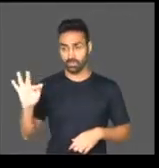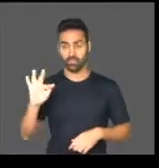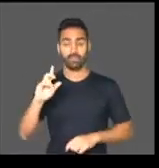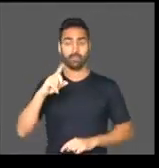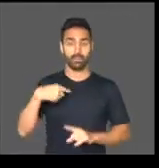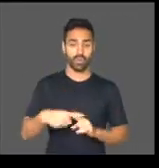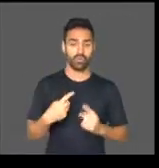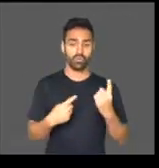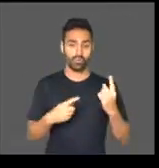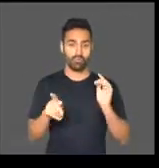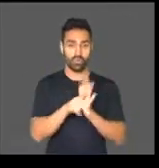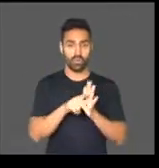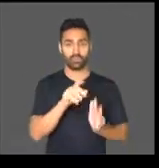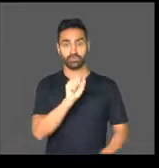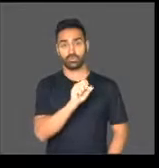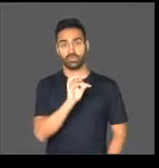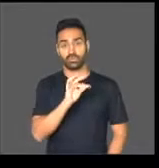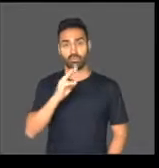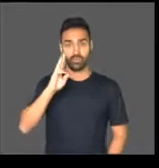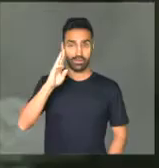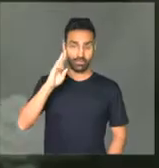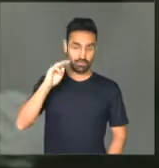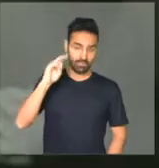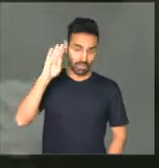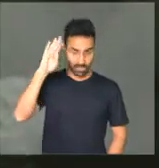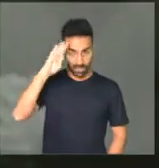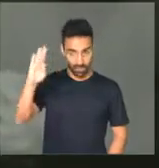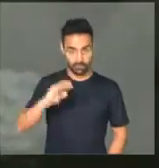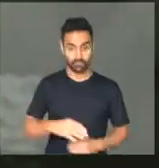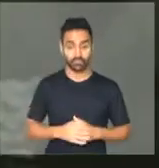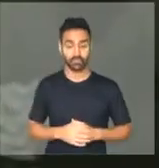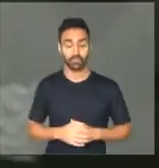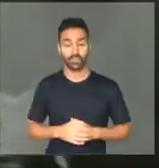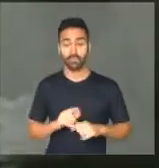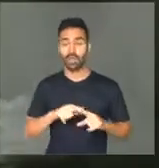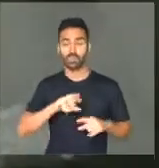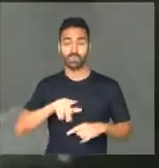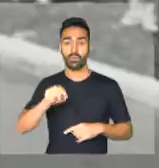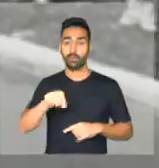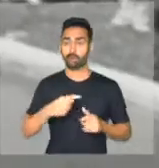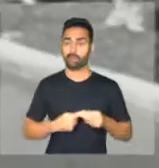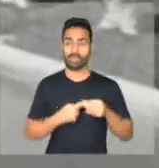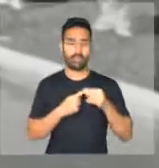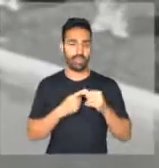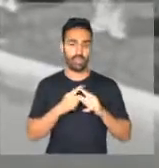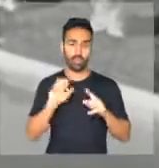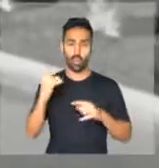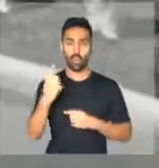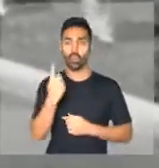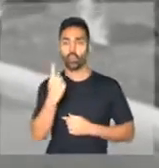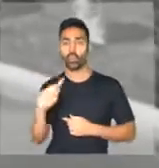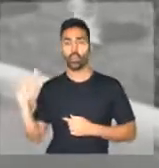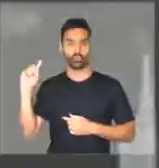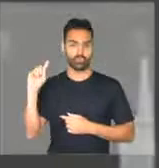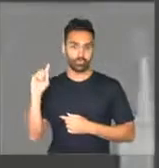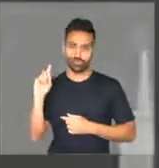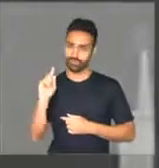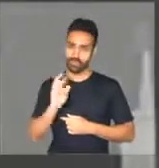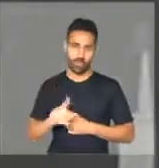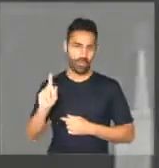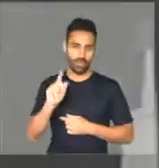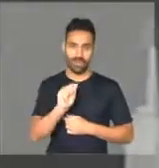e 1 do Supremo Tribunal Militar. Não foi o primeiro nem o último ato institucional do regime